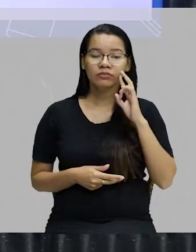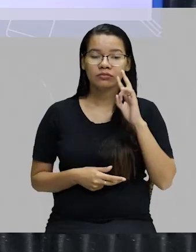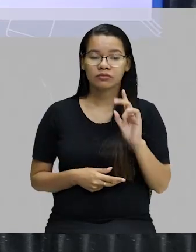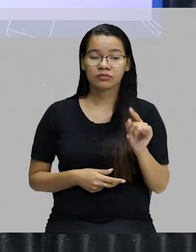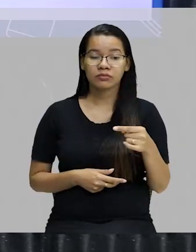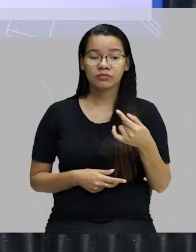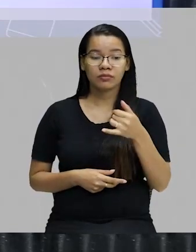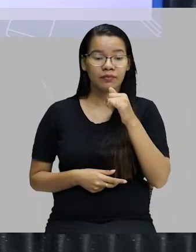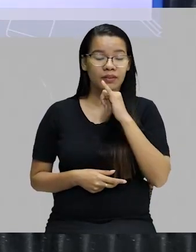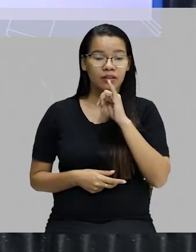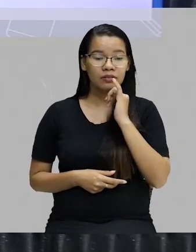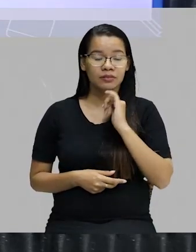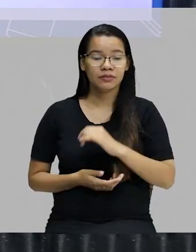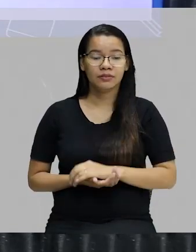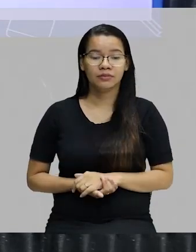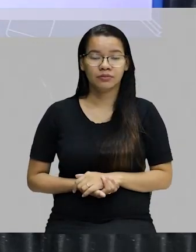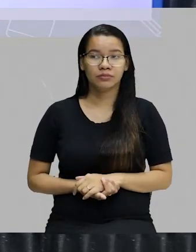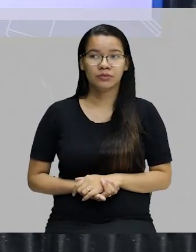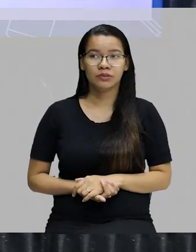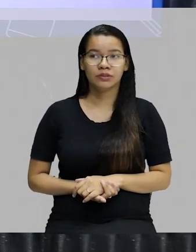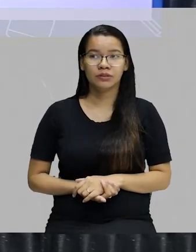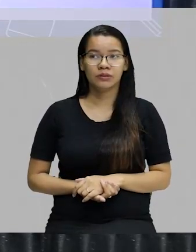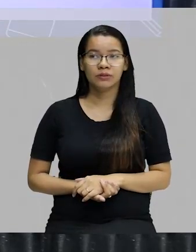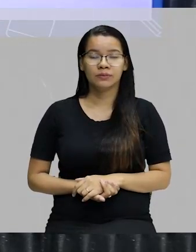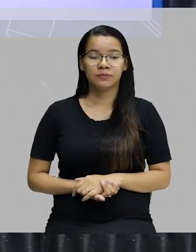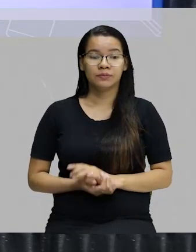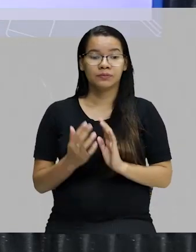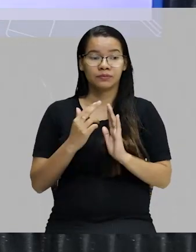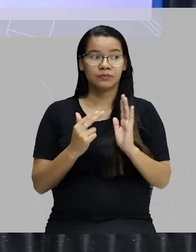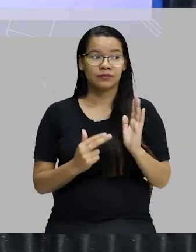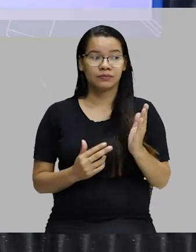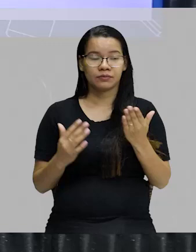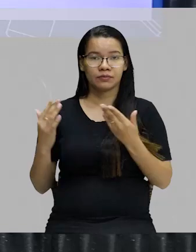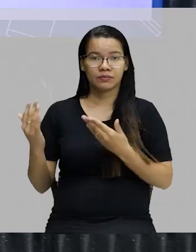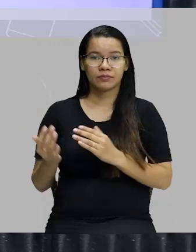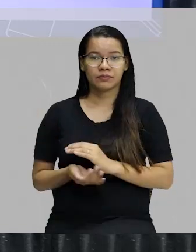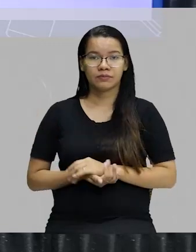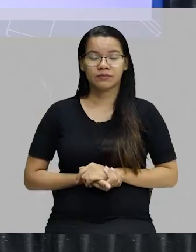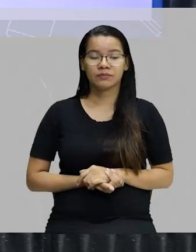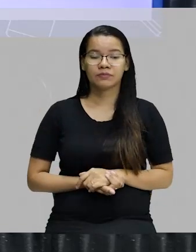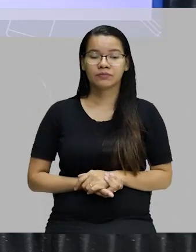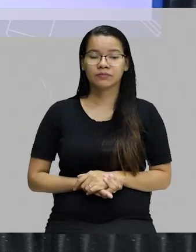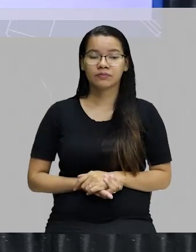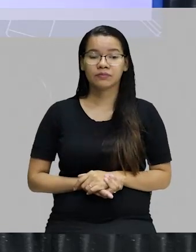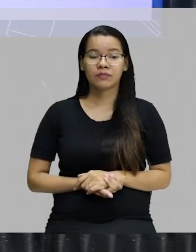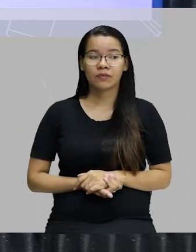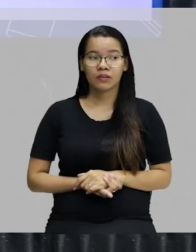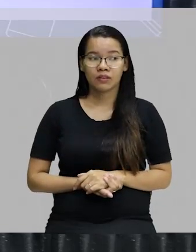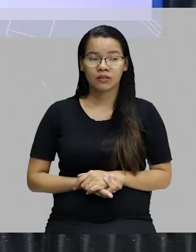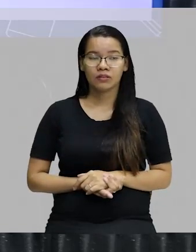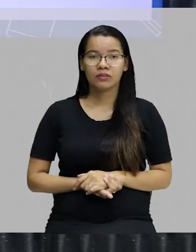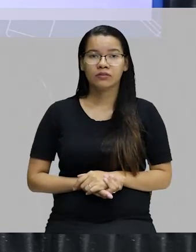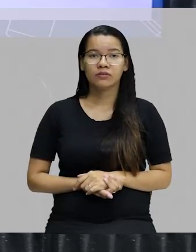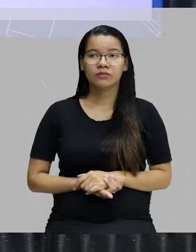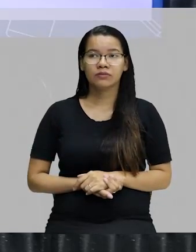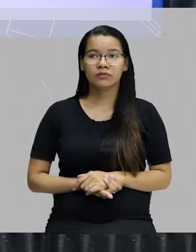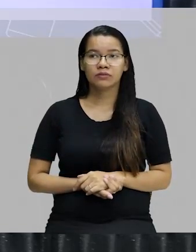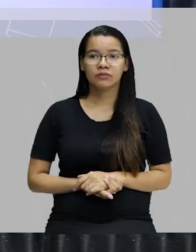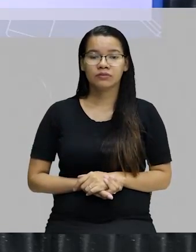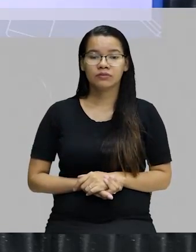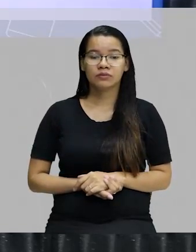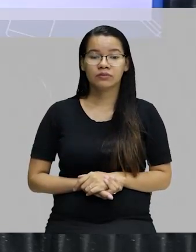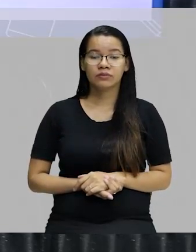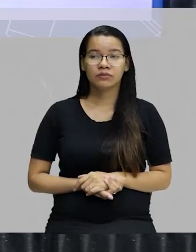exemplo aqui. 2, 4, 8, 16,